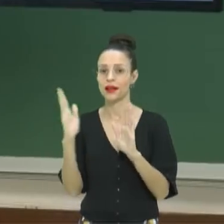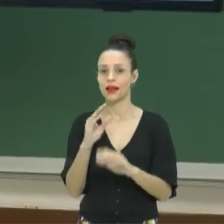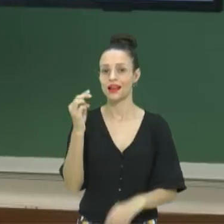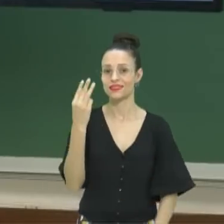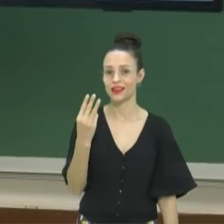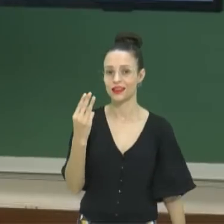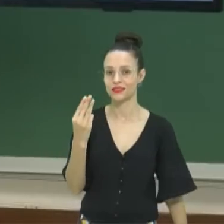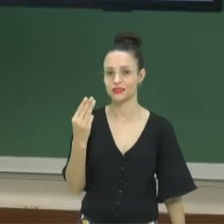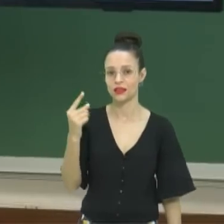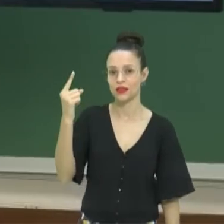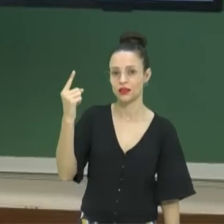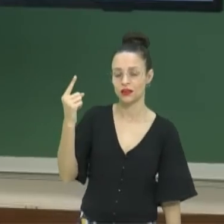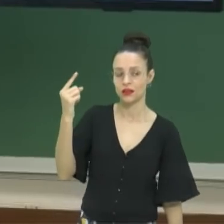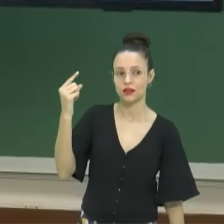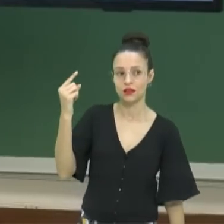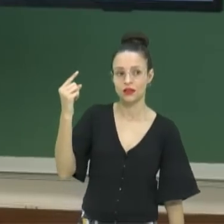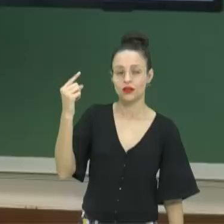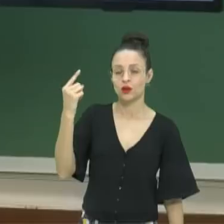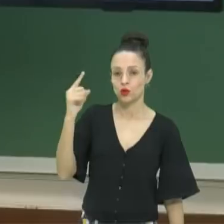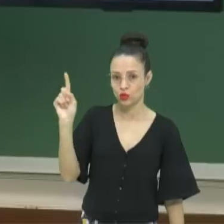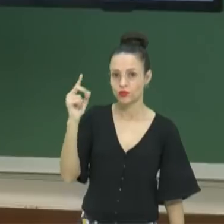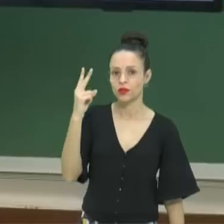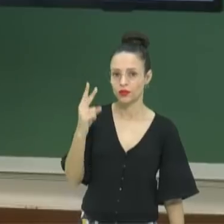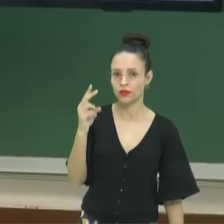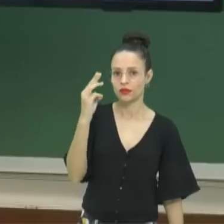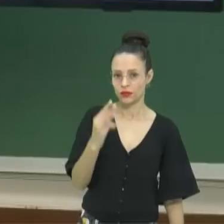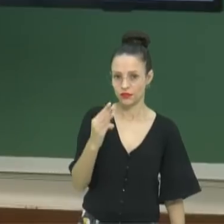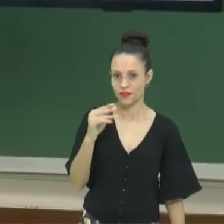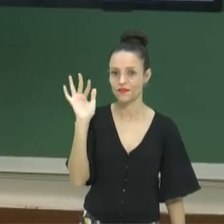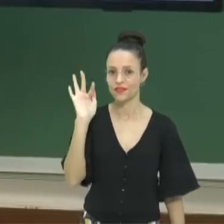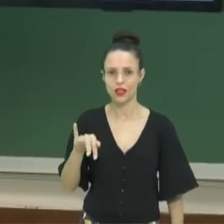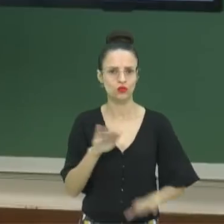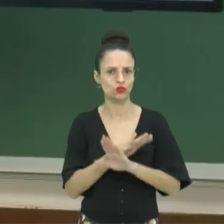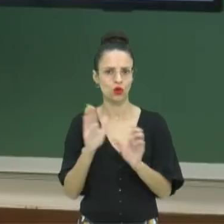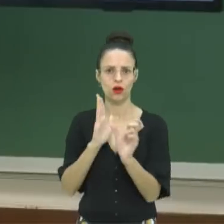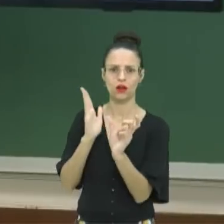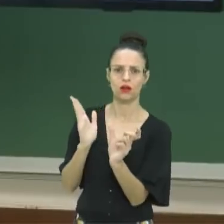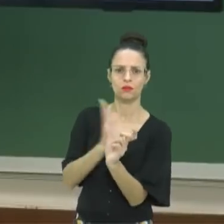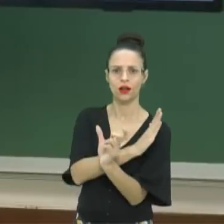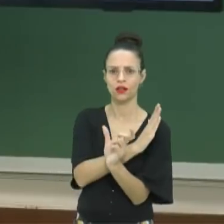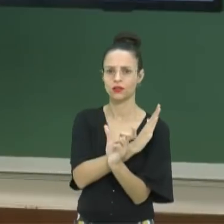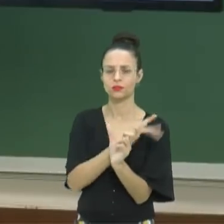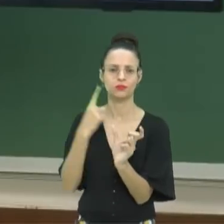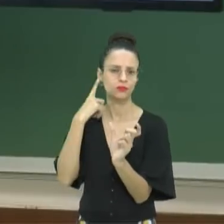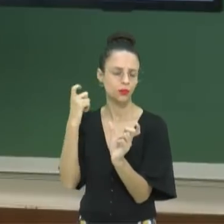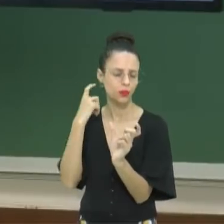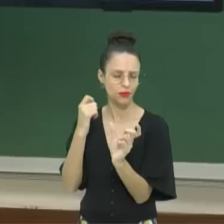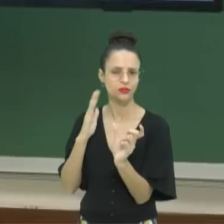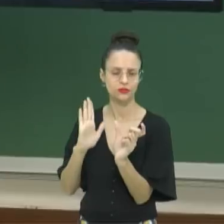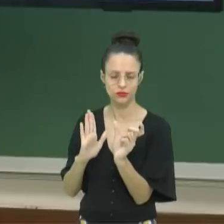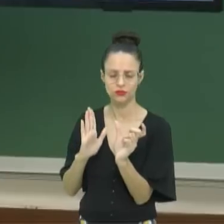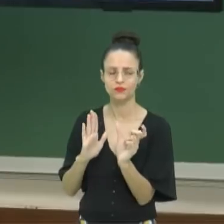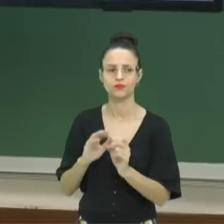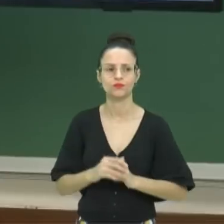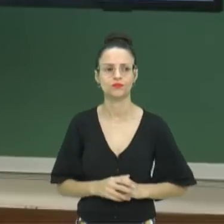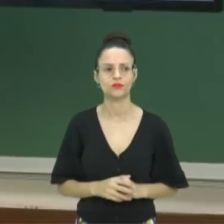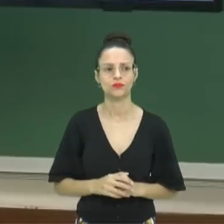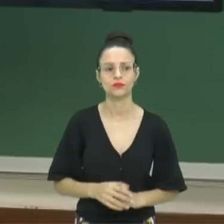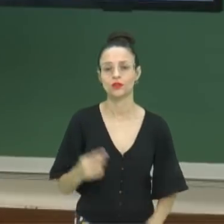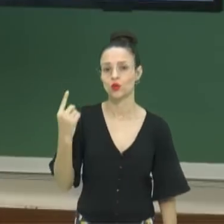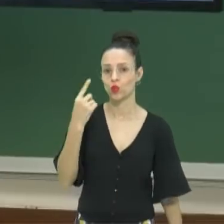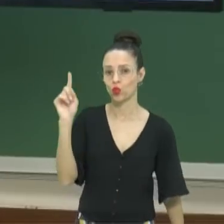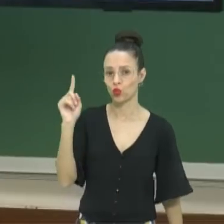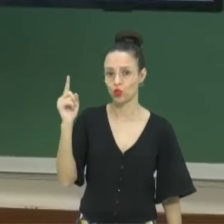aqui. As três finais. Só para a tonicidade das palavras, tá certo?